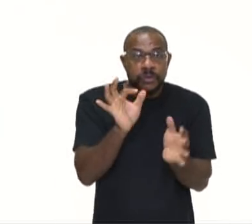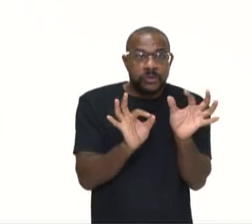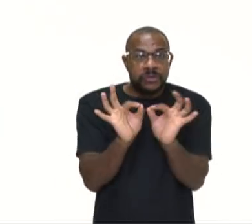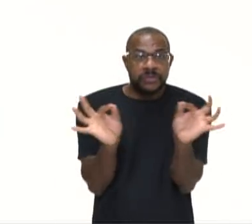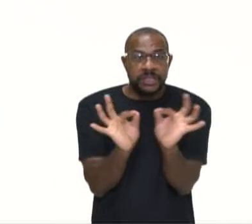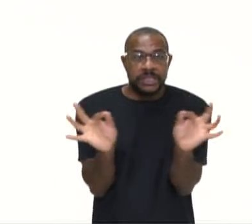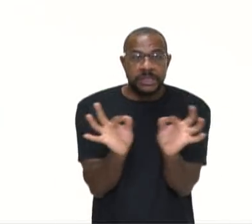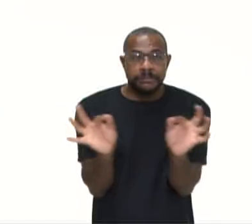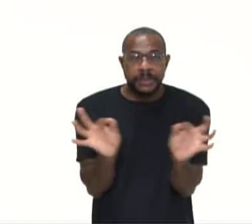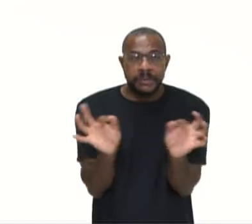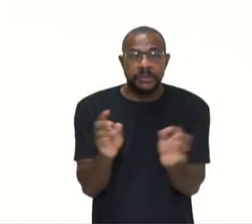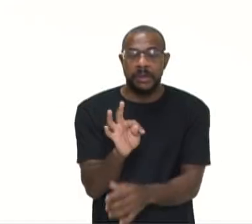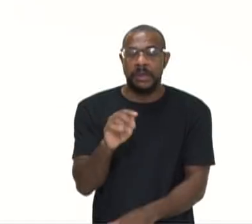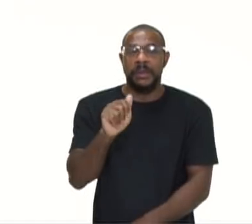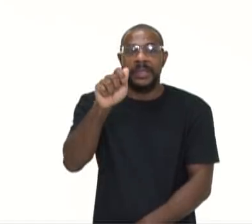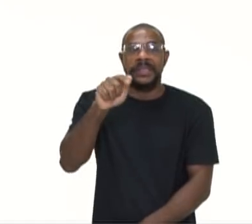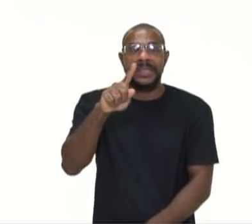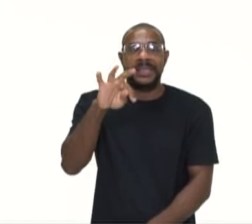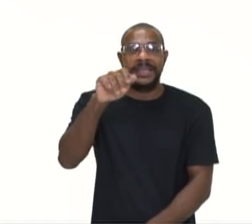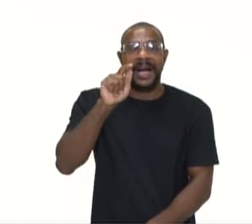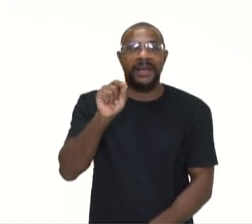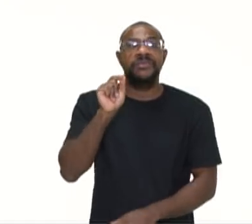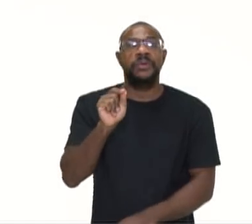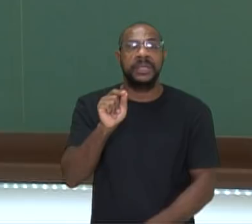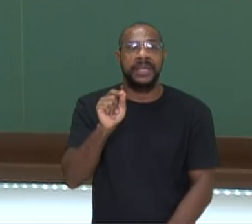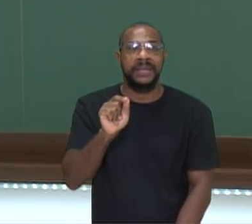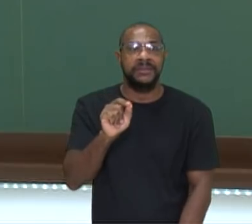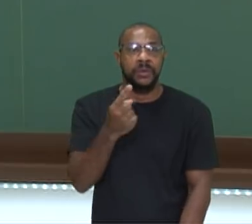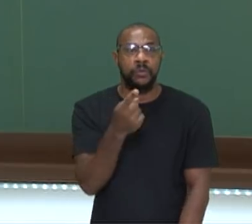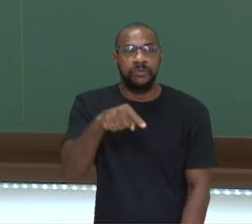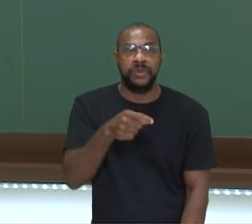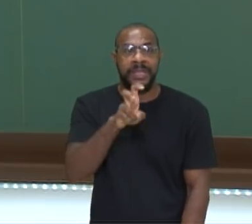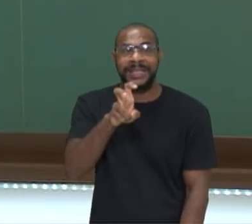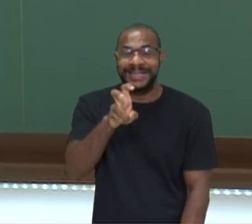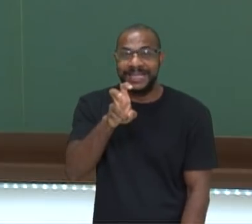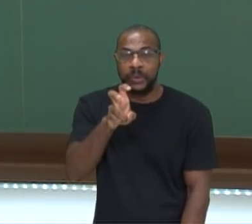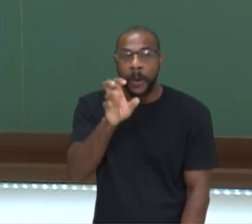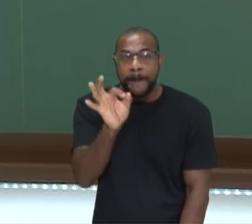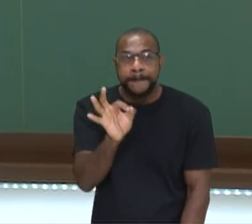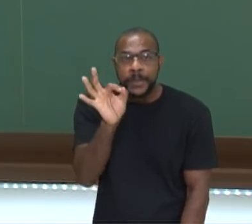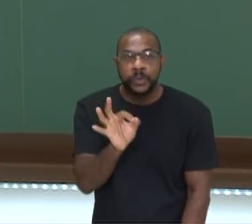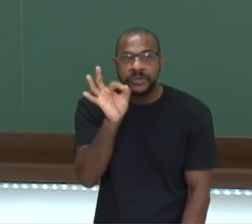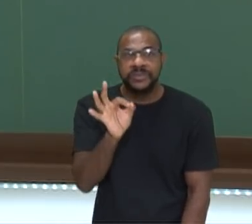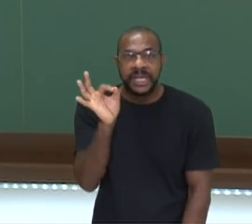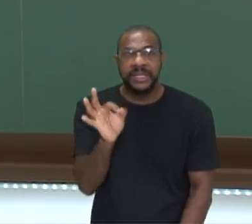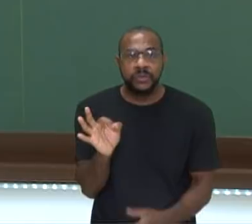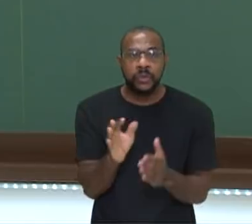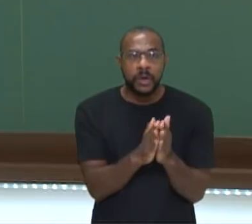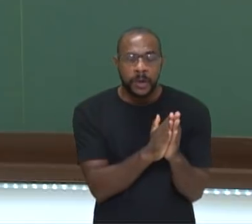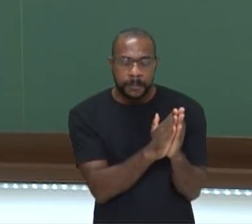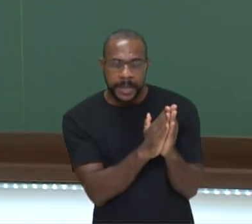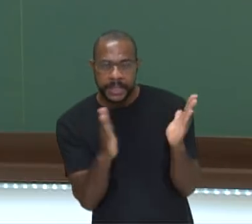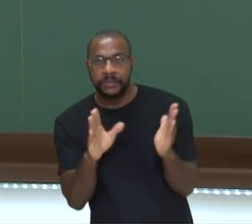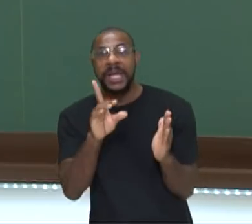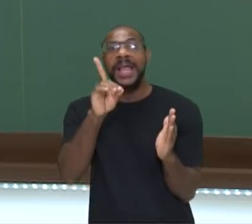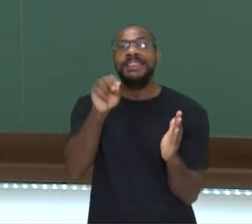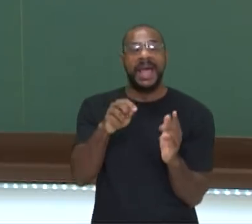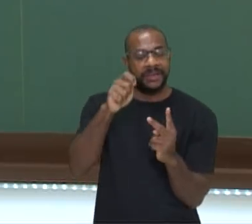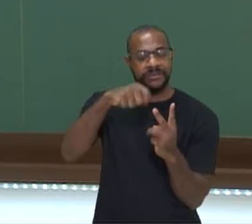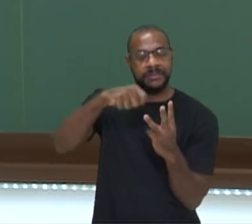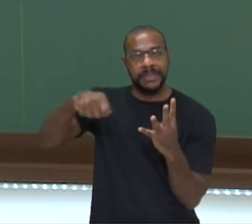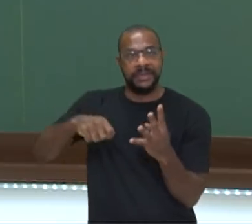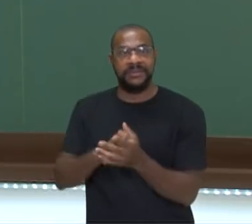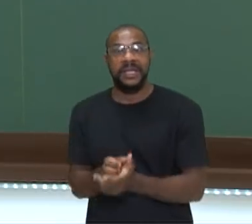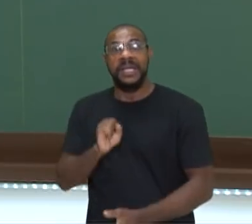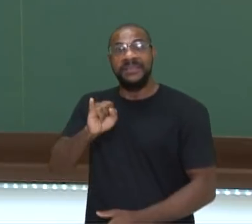1,5% durante 10 meses? Então, a gente está resolvendo o problema, gente, a gente lê o problema, se houver necessidade, lê